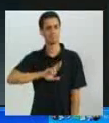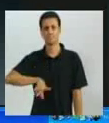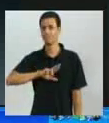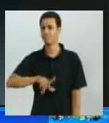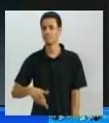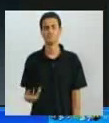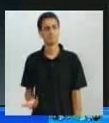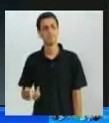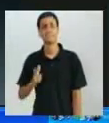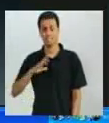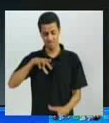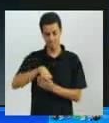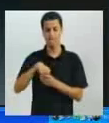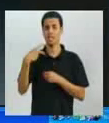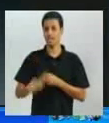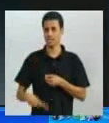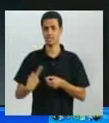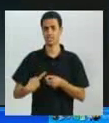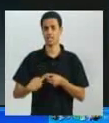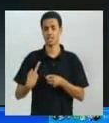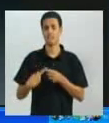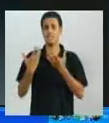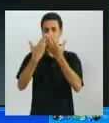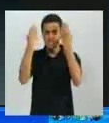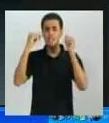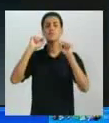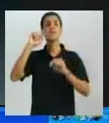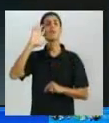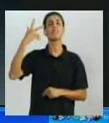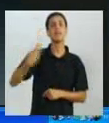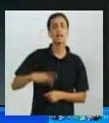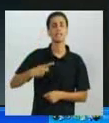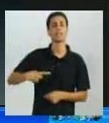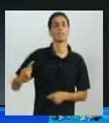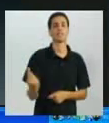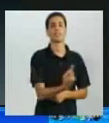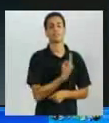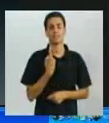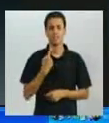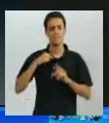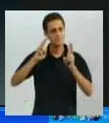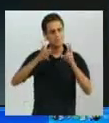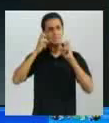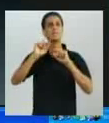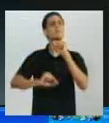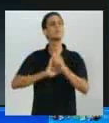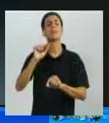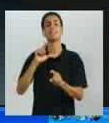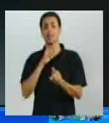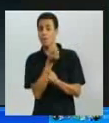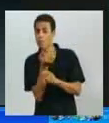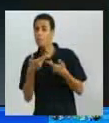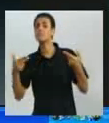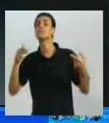Aqui também, aqui no município. E aí esquecem do que está acontecendo aqui no nosso terreiro, aqui no nosso quintal. Vejam, senhores, alguns malfeitos aqui